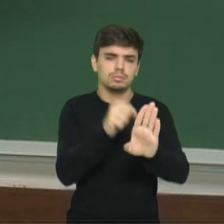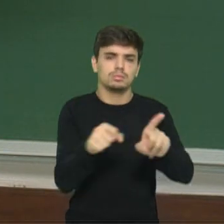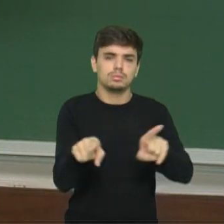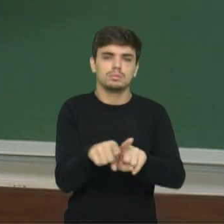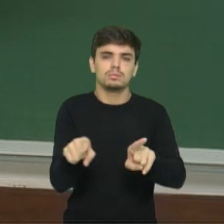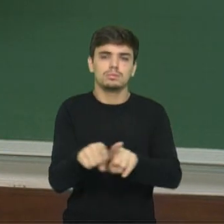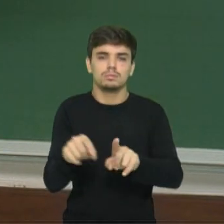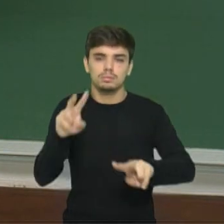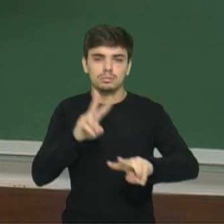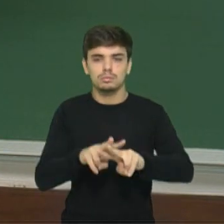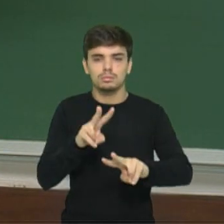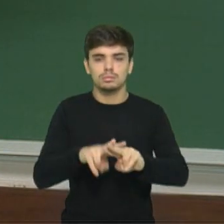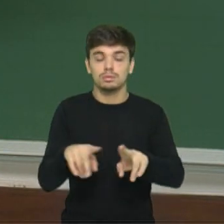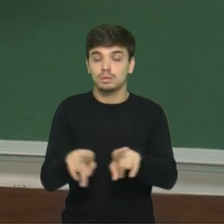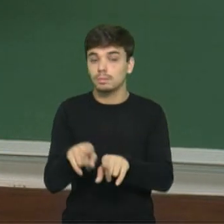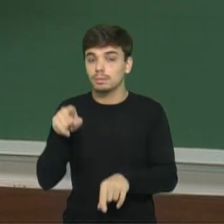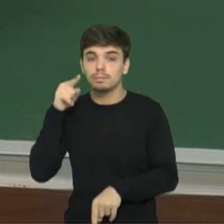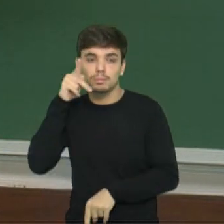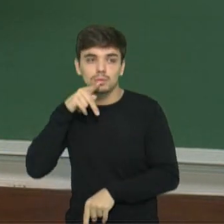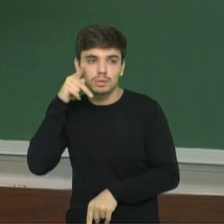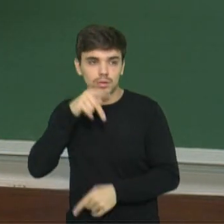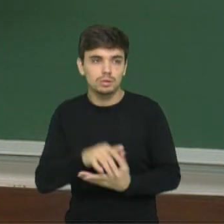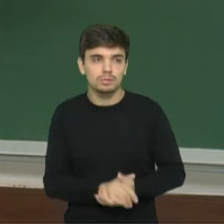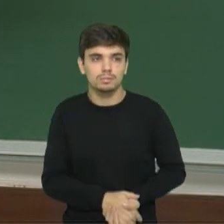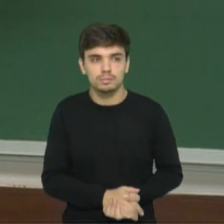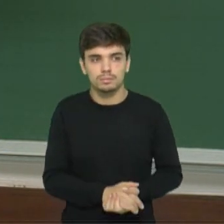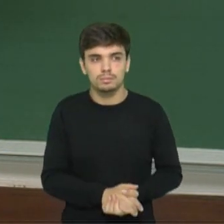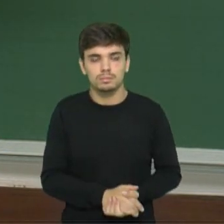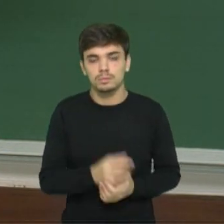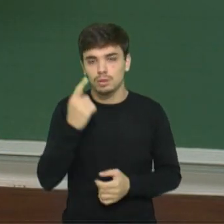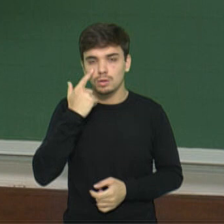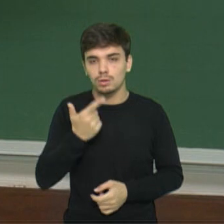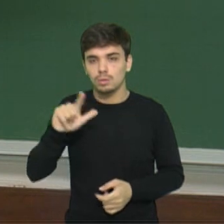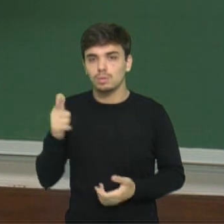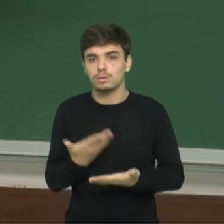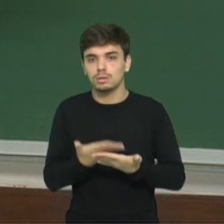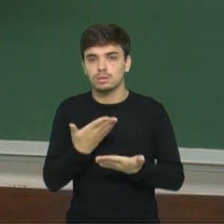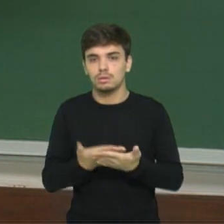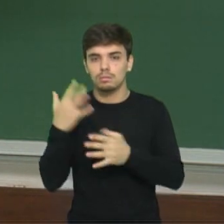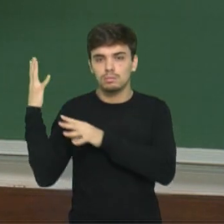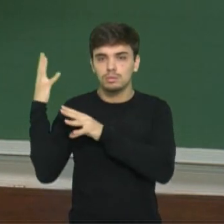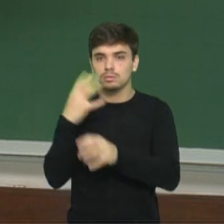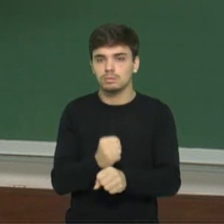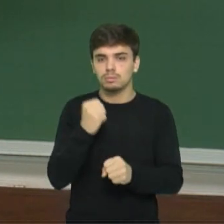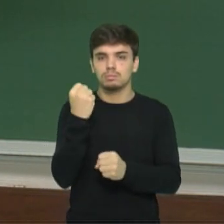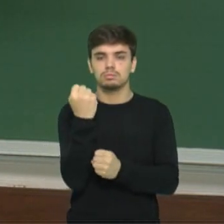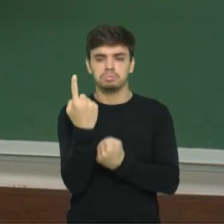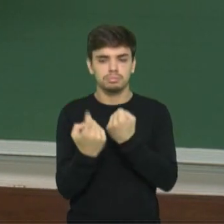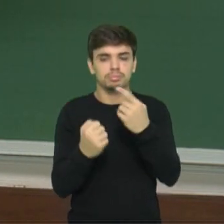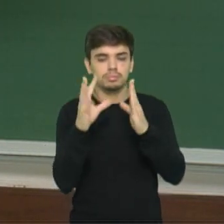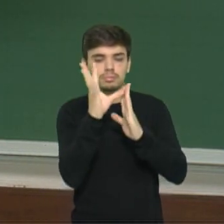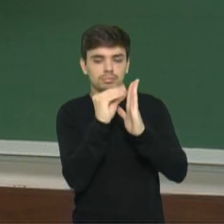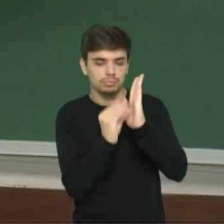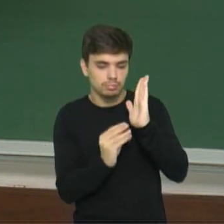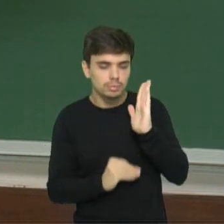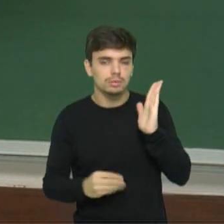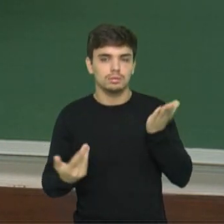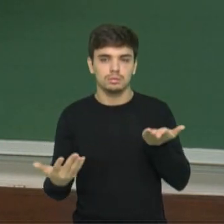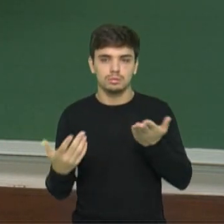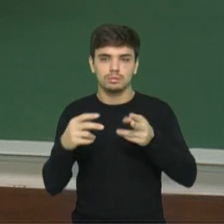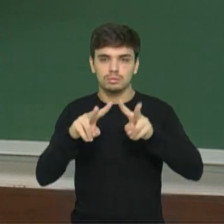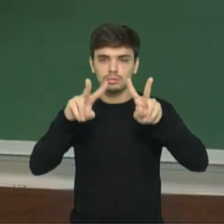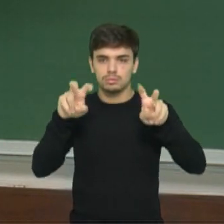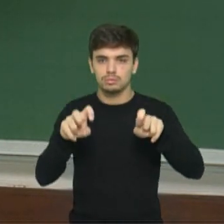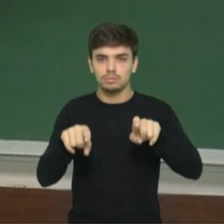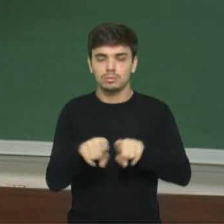de oposicionistas políticos do regime. Beleza? Galera, na próxima aula a gente vai retomar alguns conteúdos, né? A gente vai fazer uma retomada